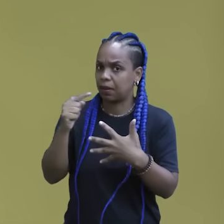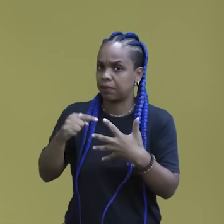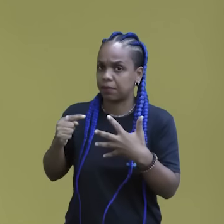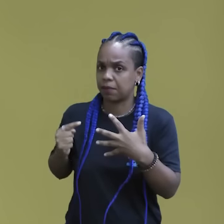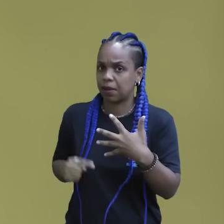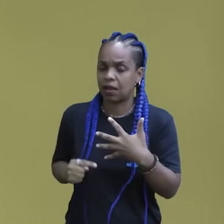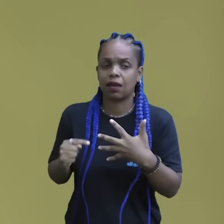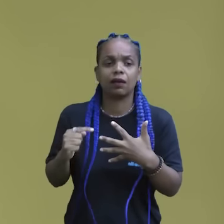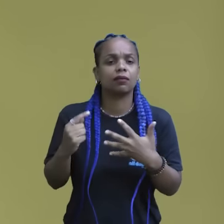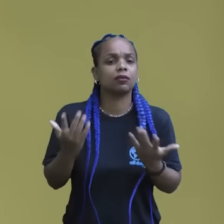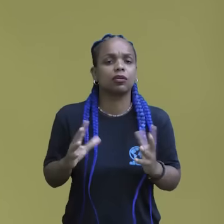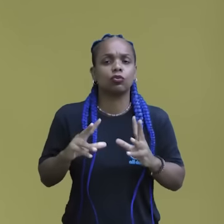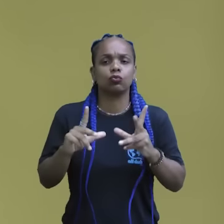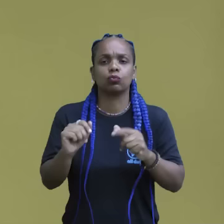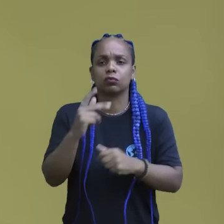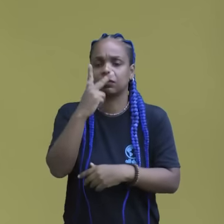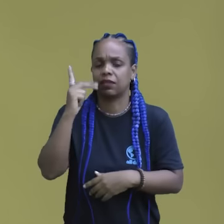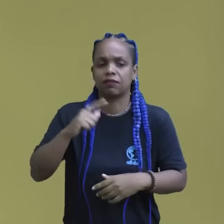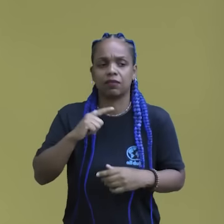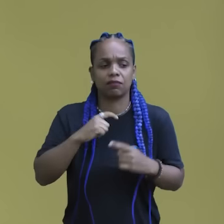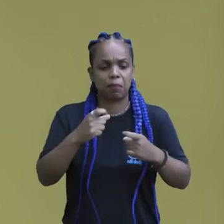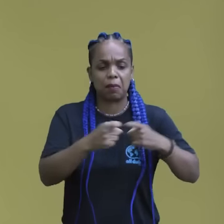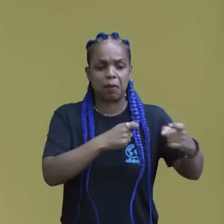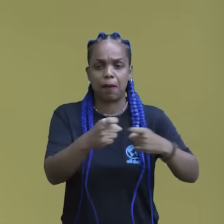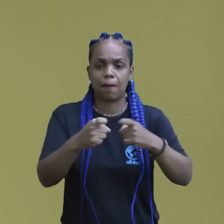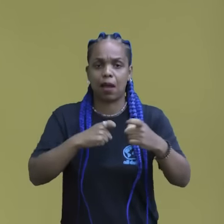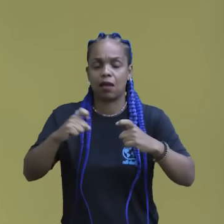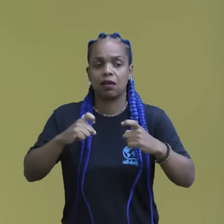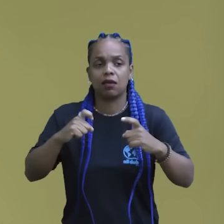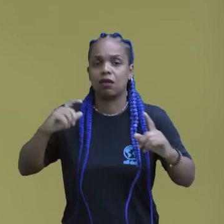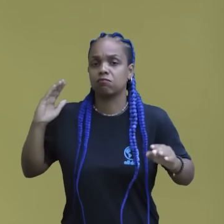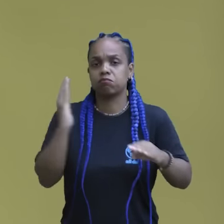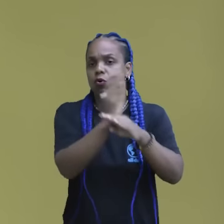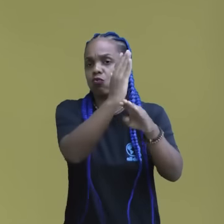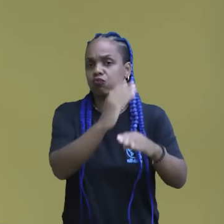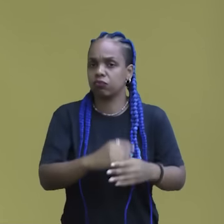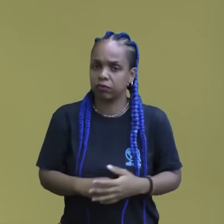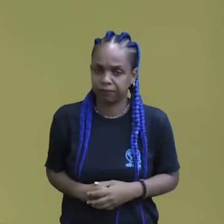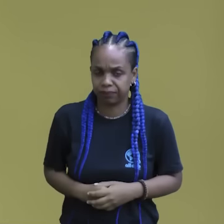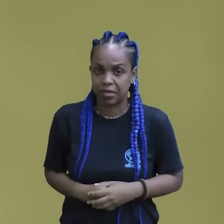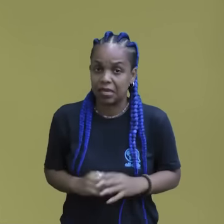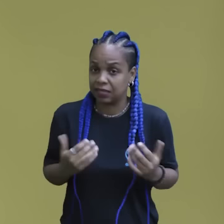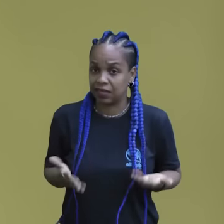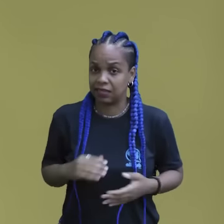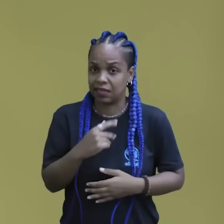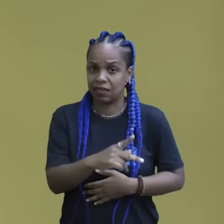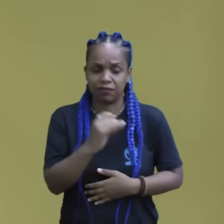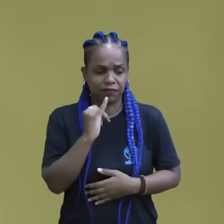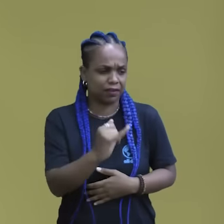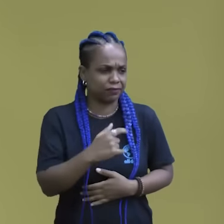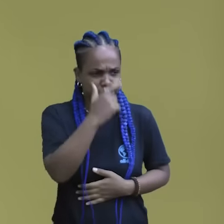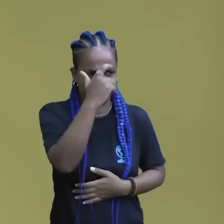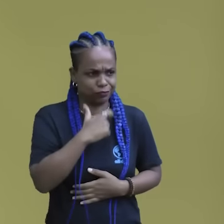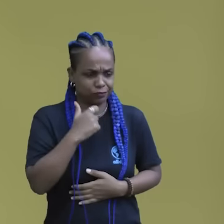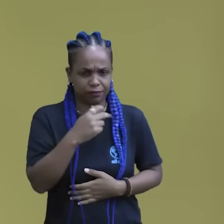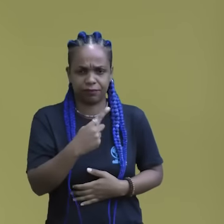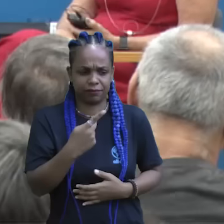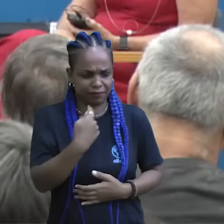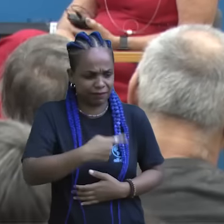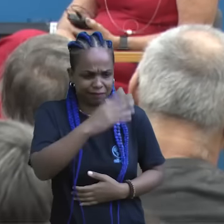e aí ele diz, não sou nacionalista. Ele termina a crônica com essa frase, não sou